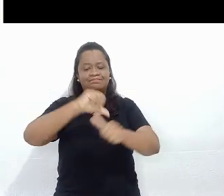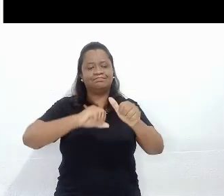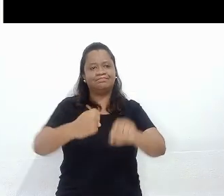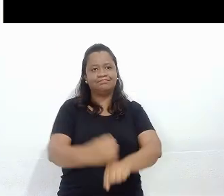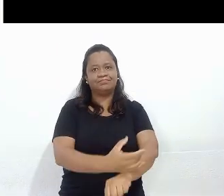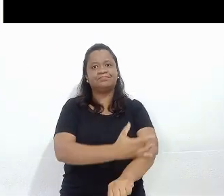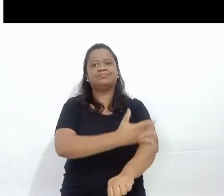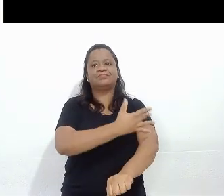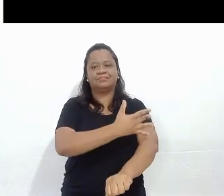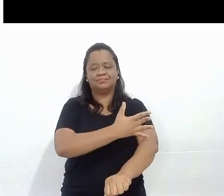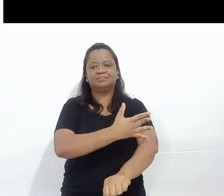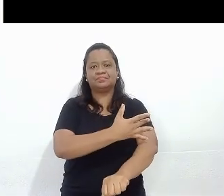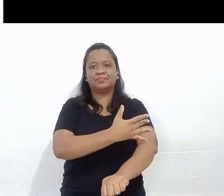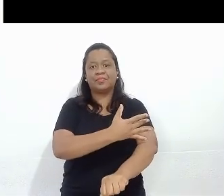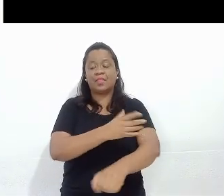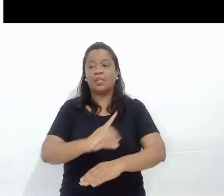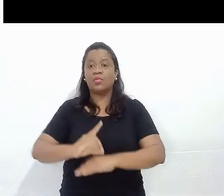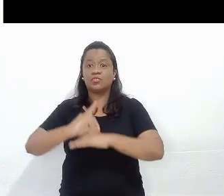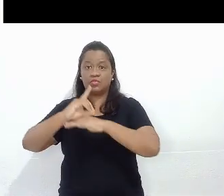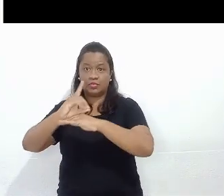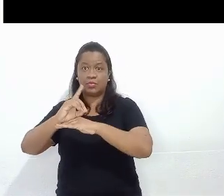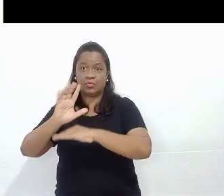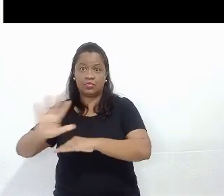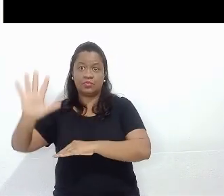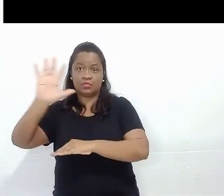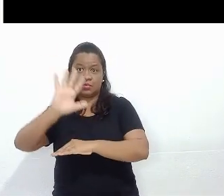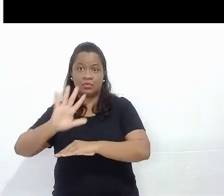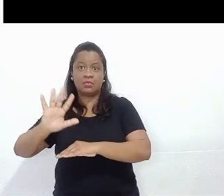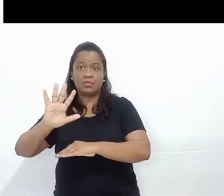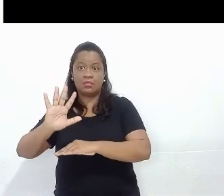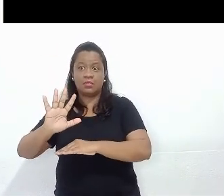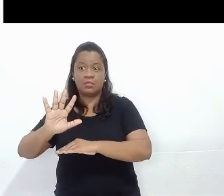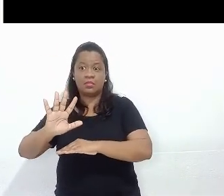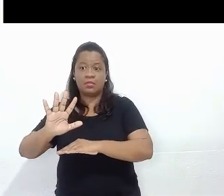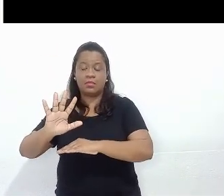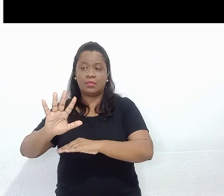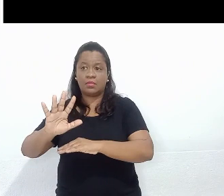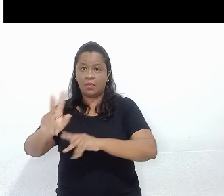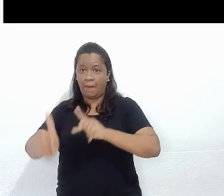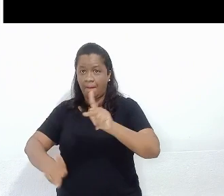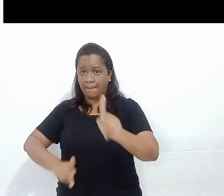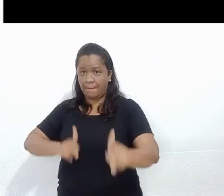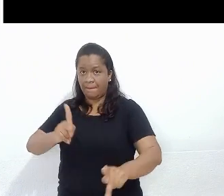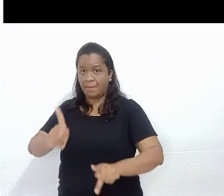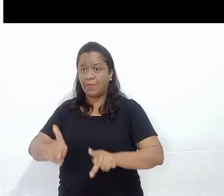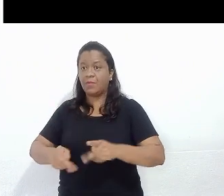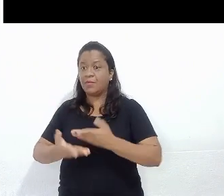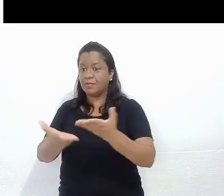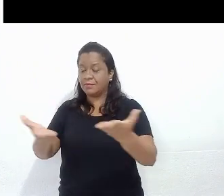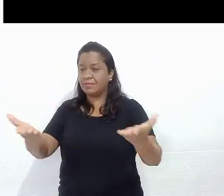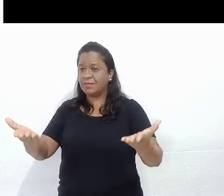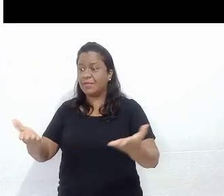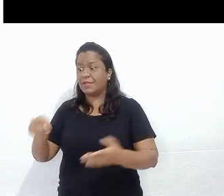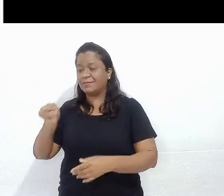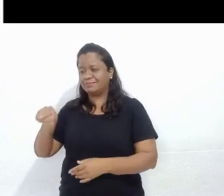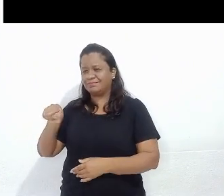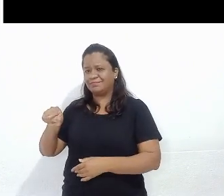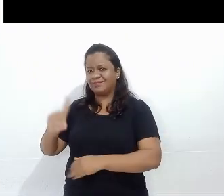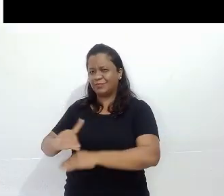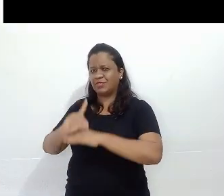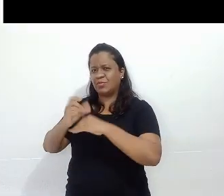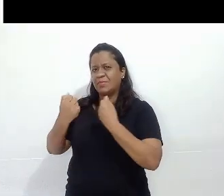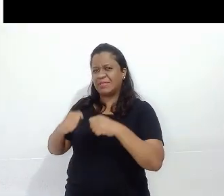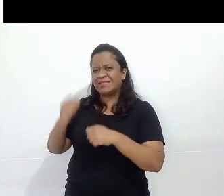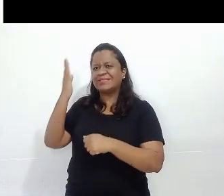entre o diretor geral de um filme e o público, ele precisa bem saber que emoção ele quer provocar em